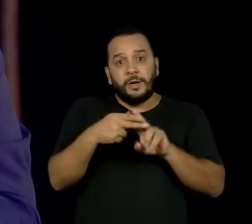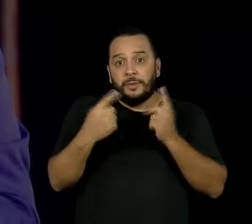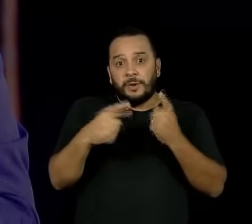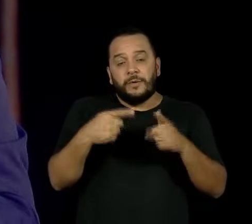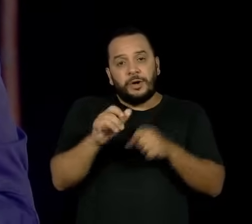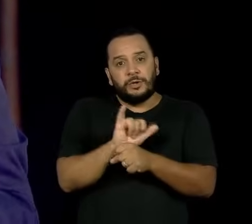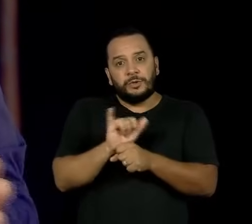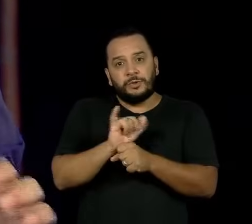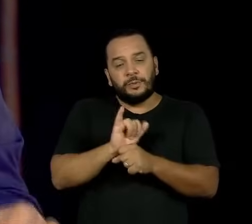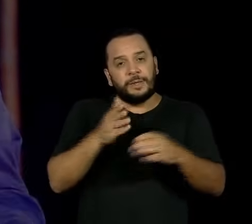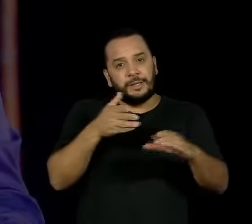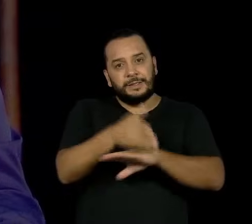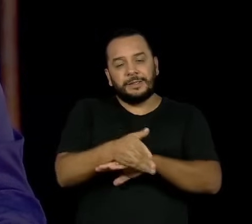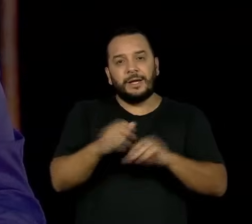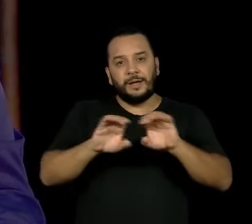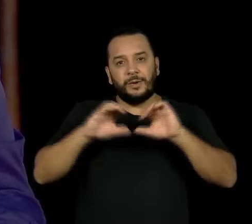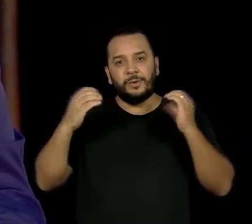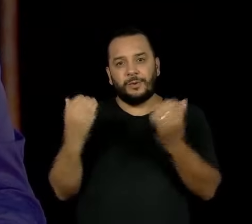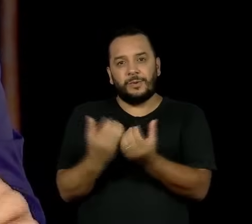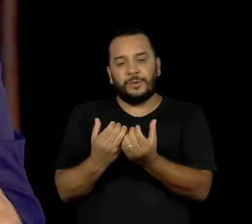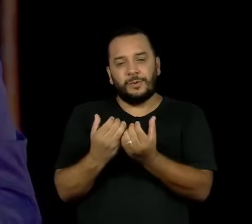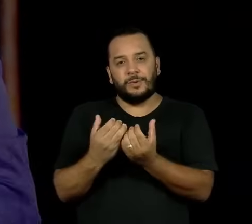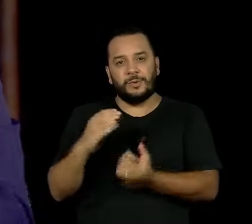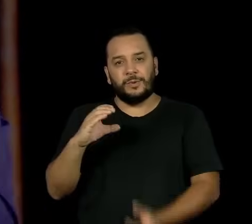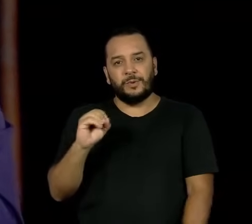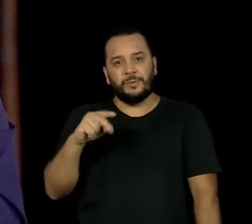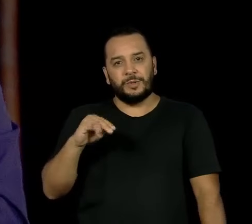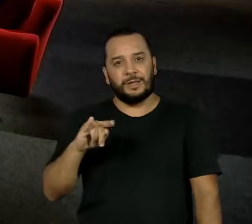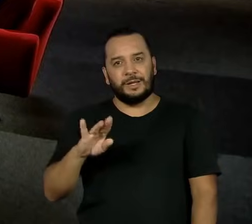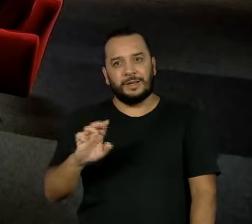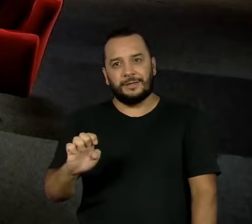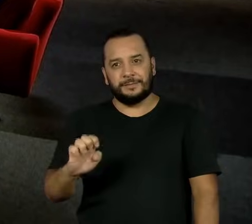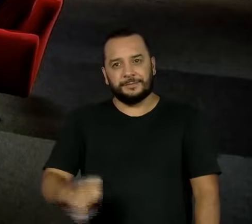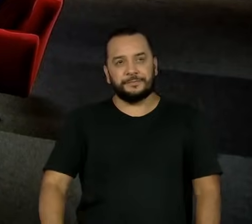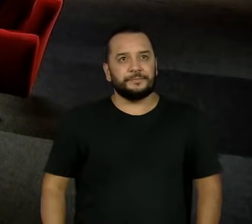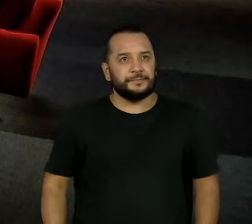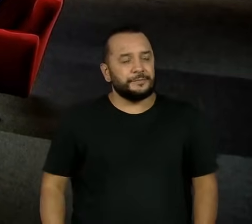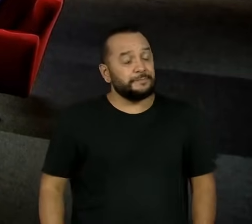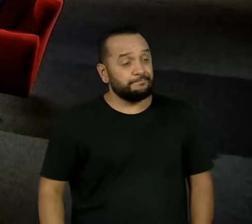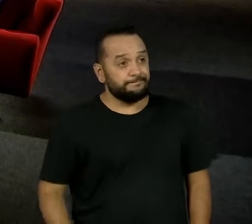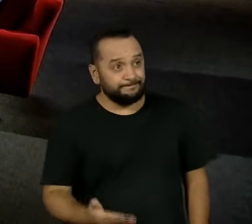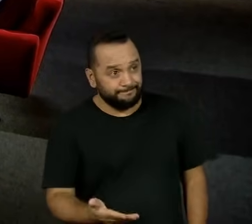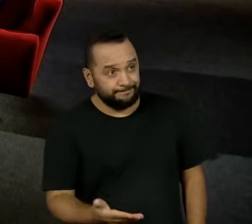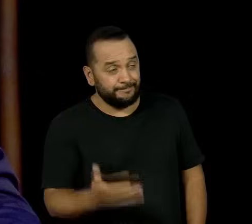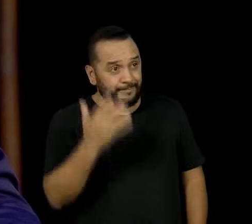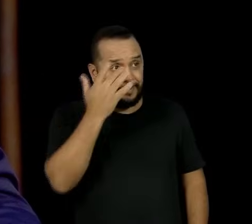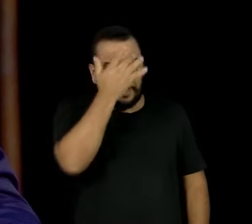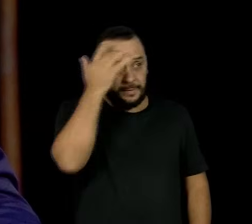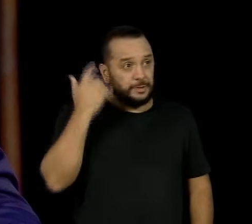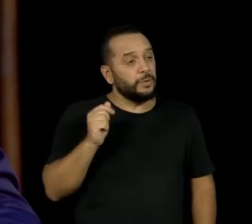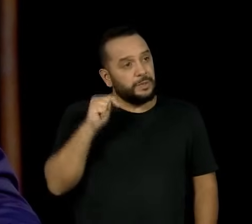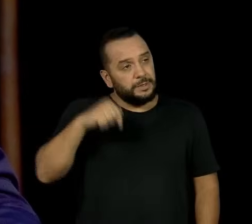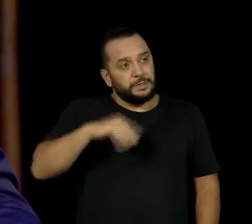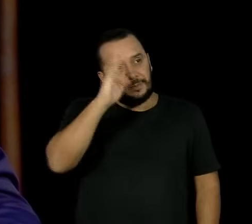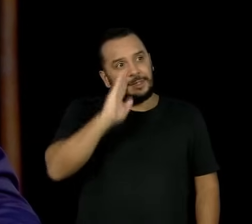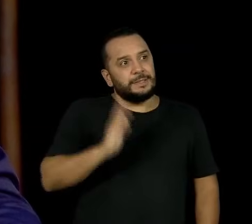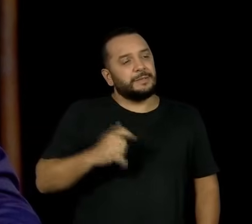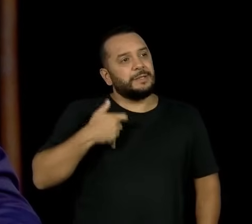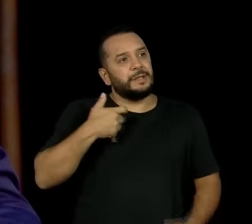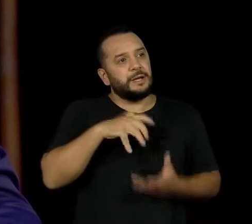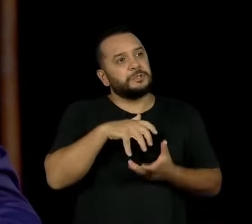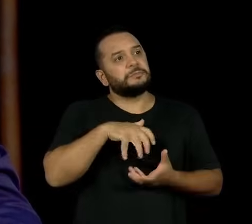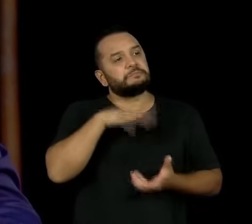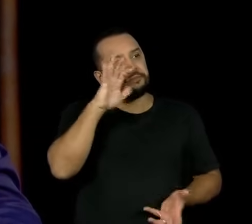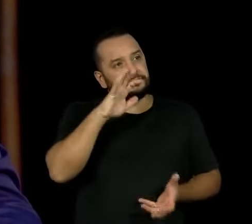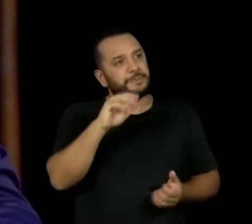em Comunidade. O Alexandre, como eu disse, o envelhecimento de brasileiros e brasileiras é